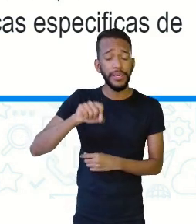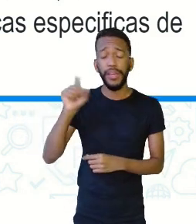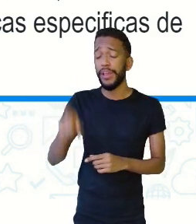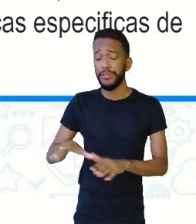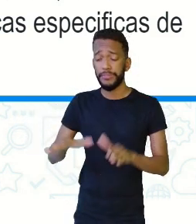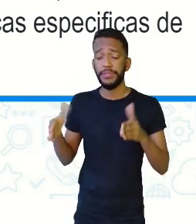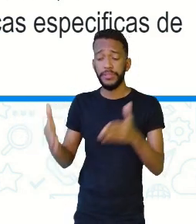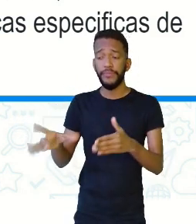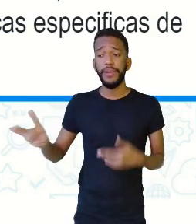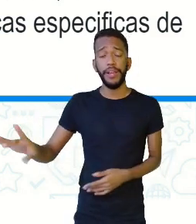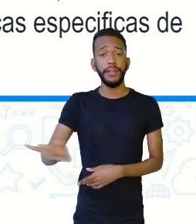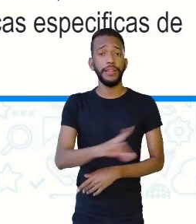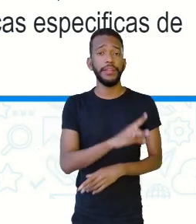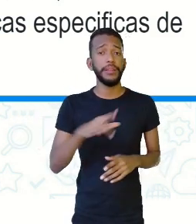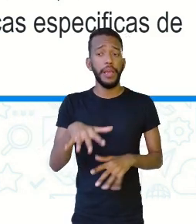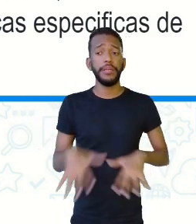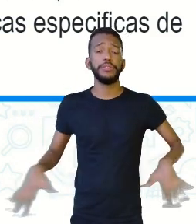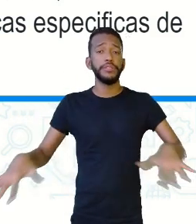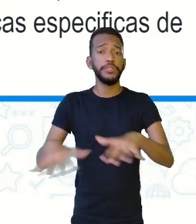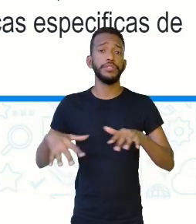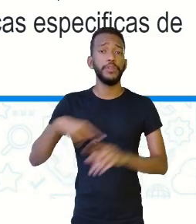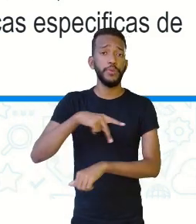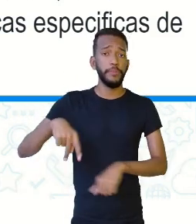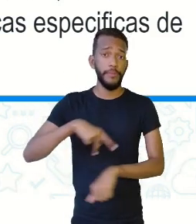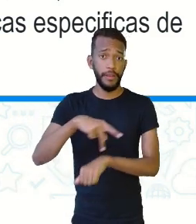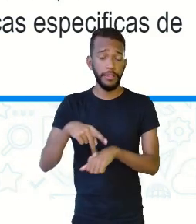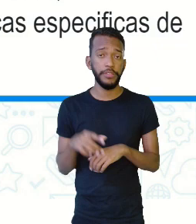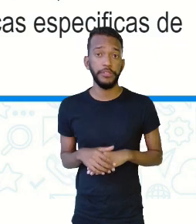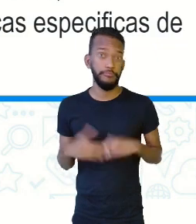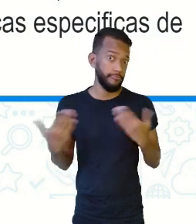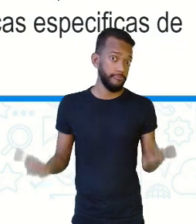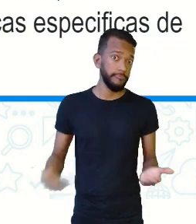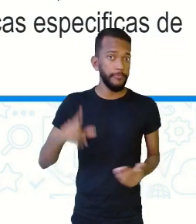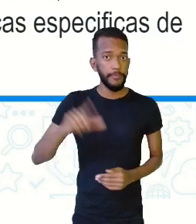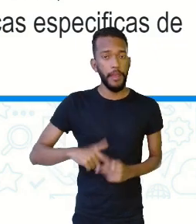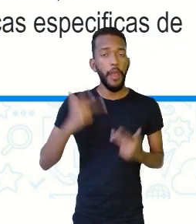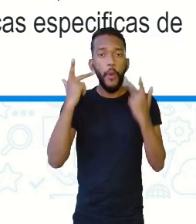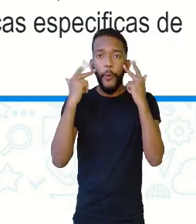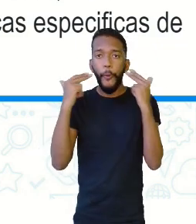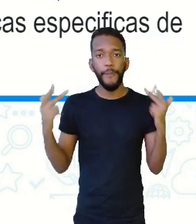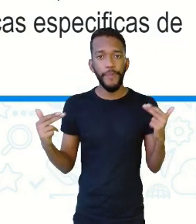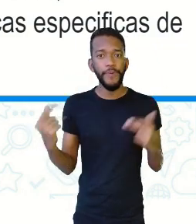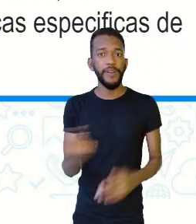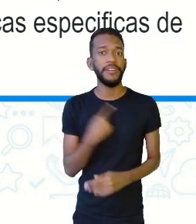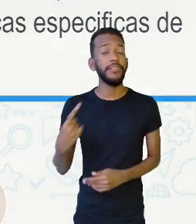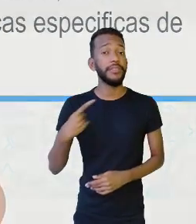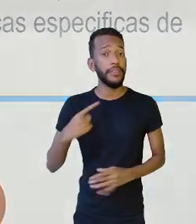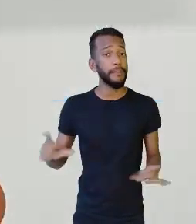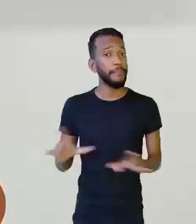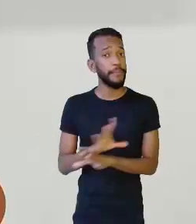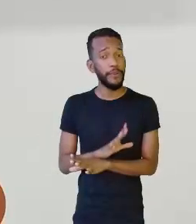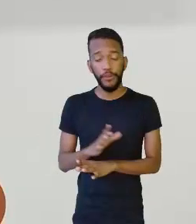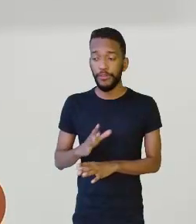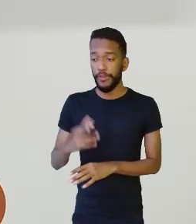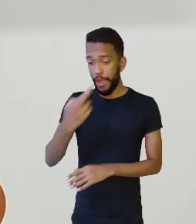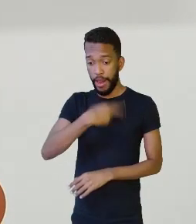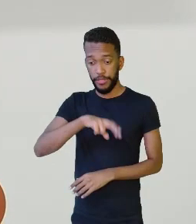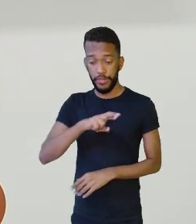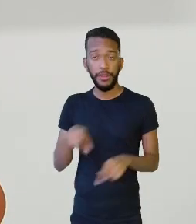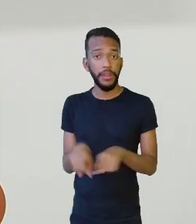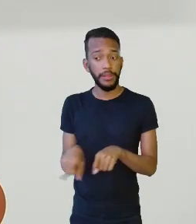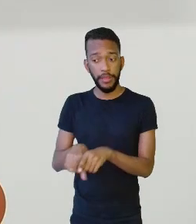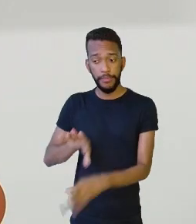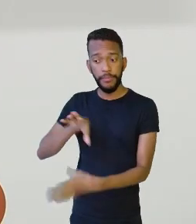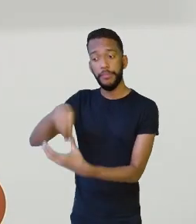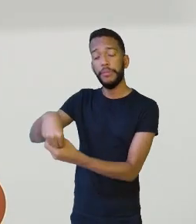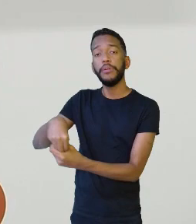região do país. Então, é muito comum, né, nós termos a religiosidade também, e